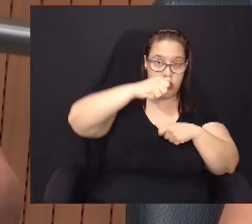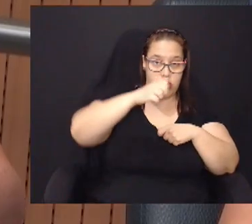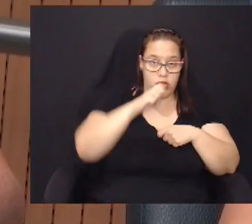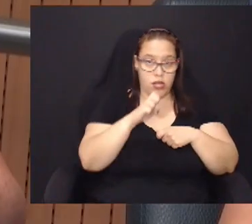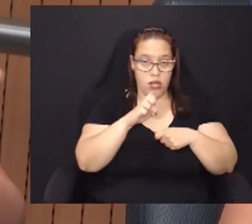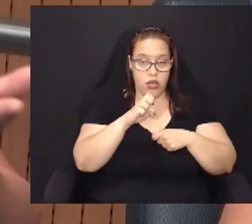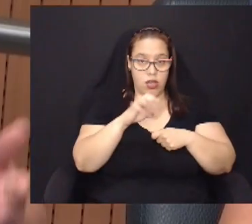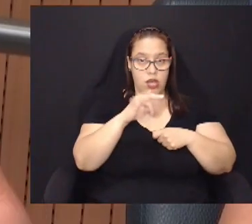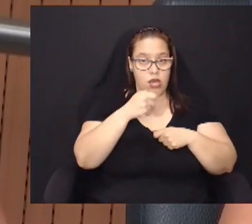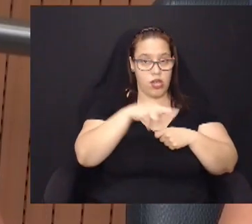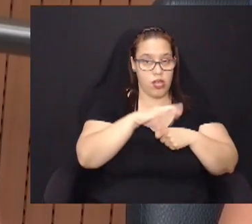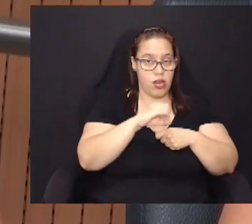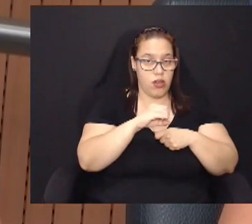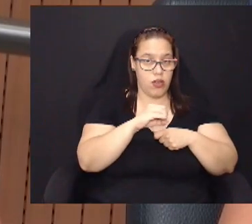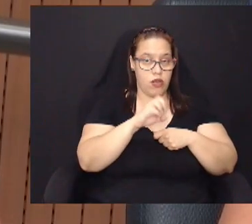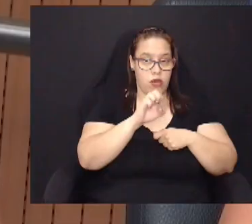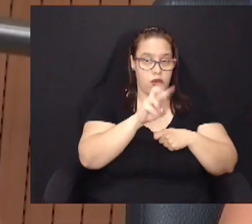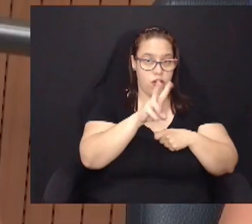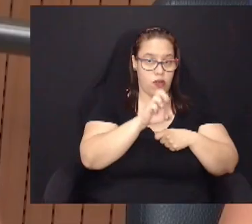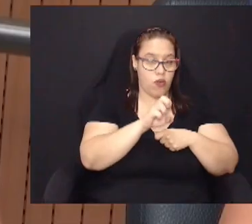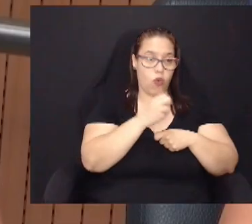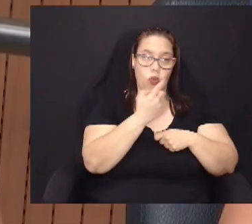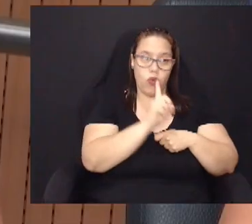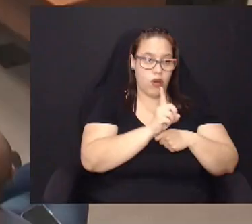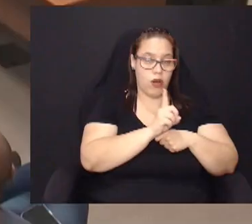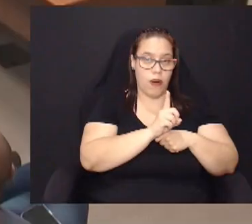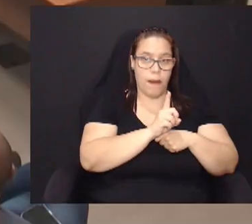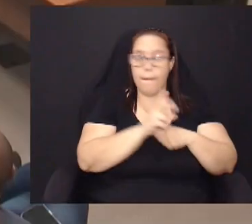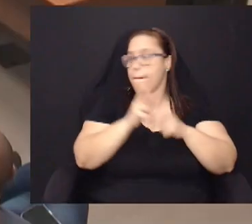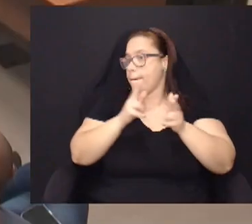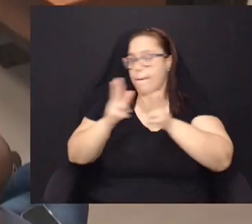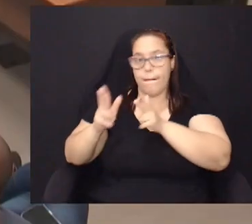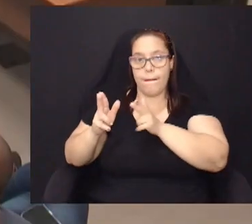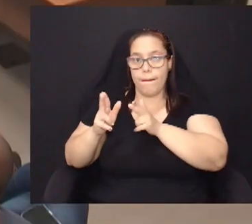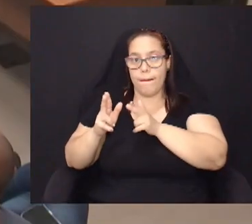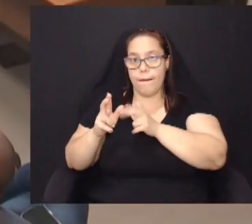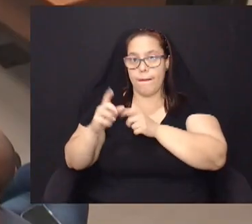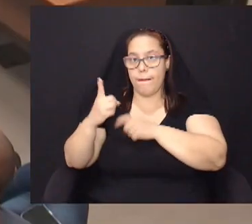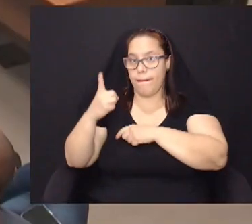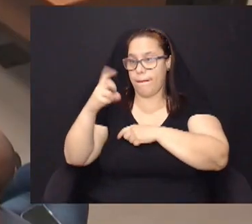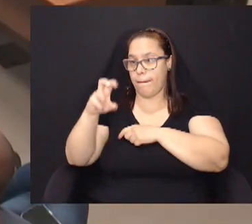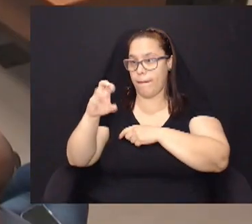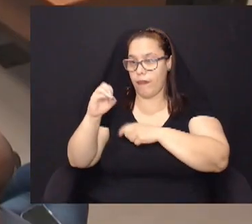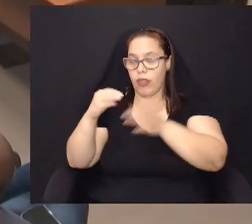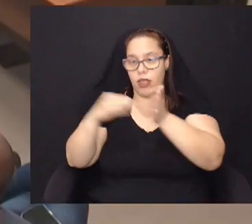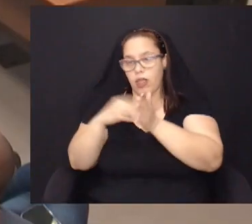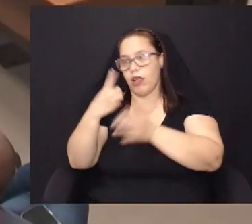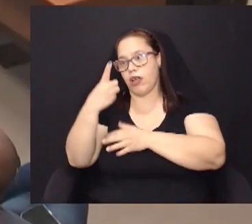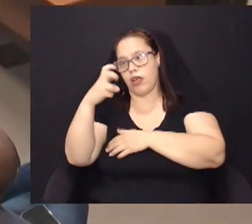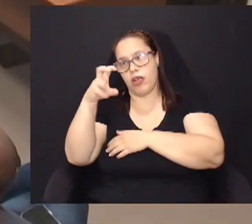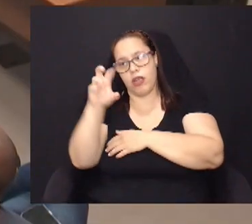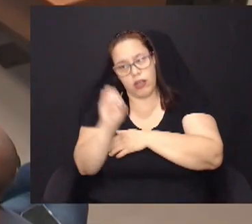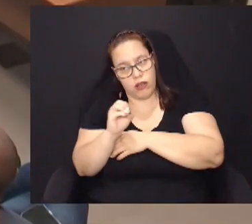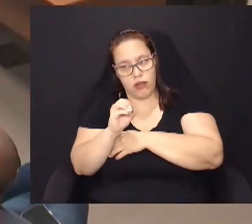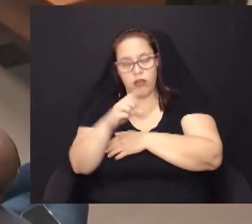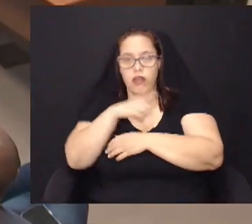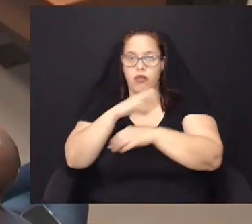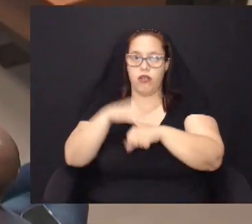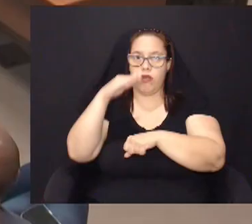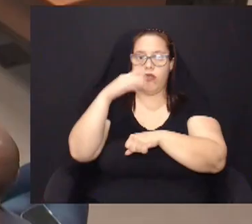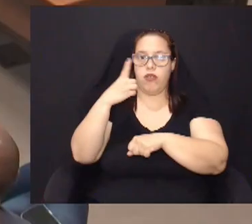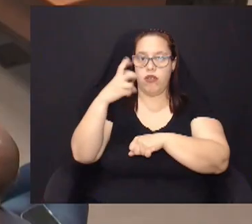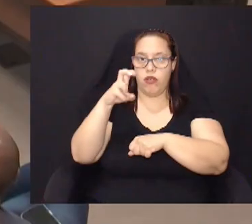precisar também de Wave ou não? Não, é a mesma coisa até 150. Até 150. Se tiver mais de 150